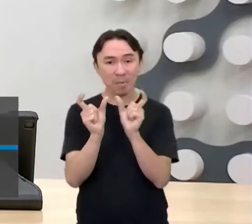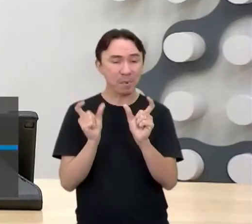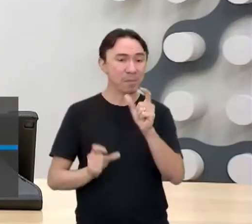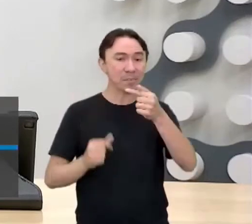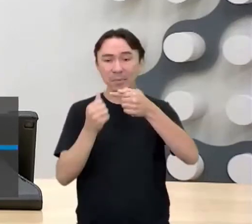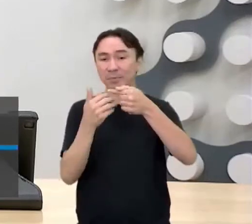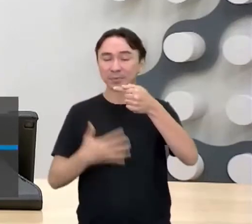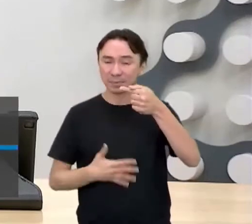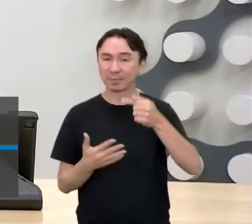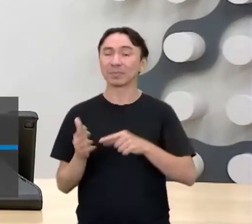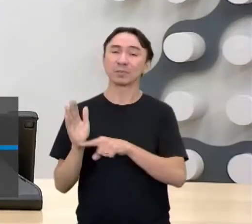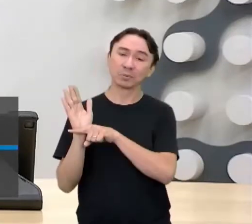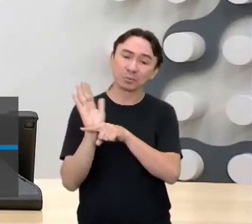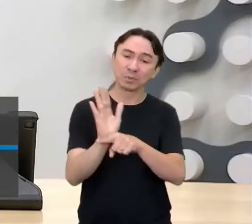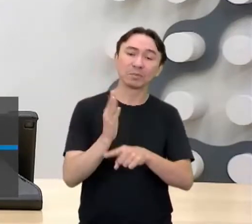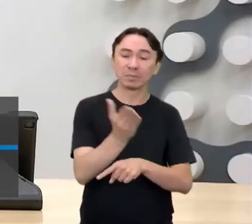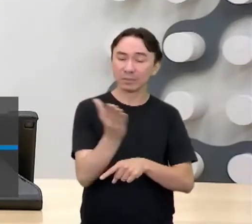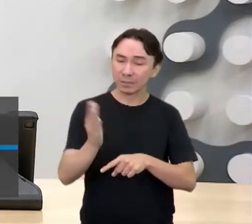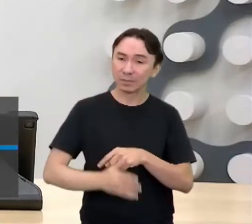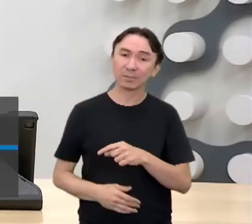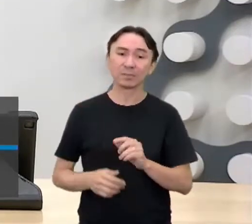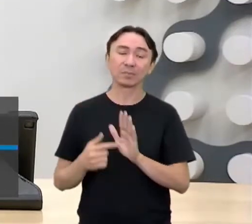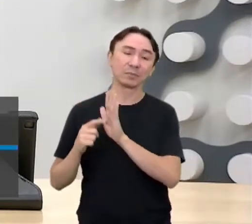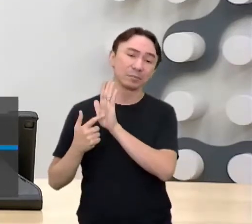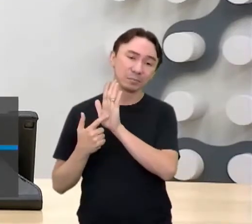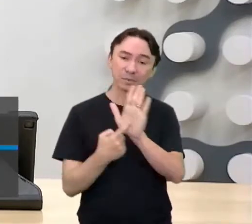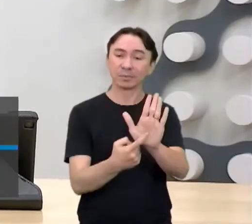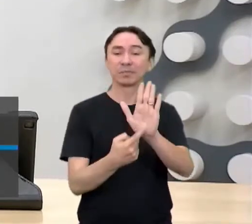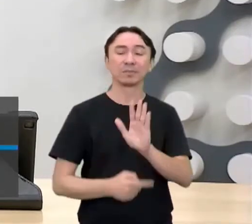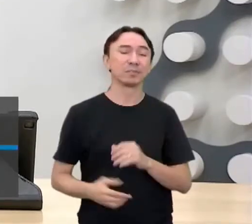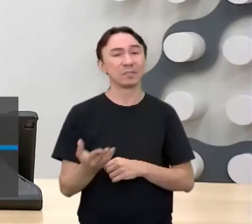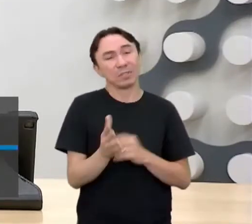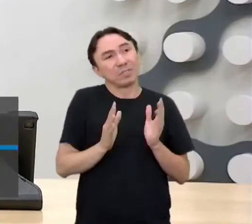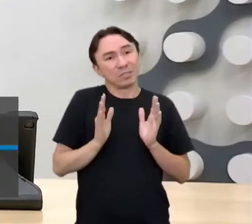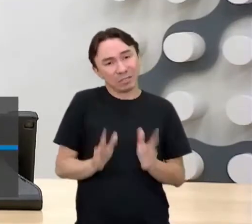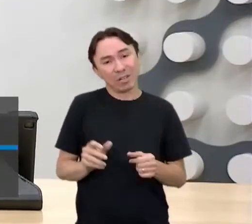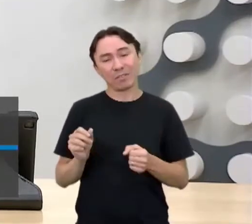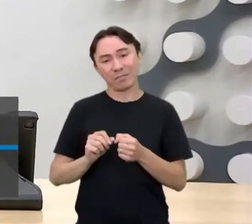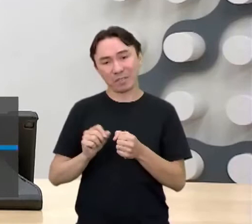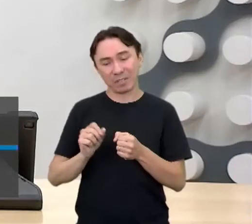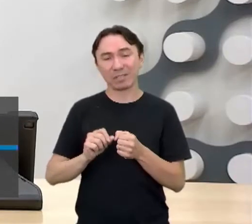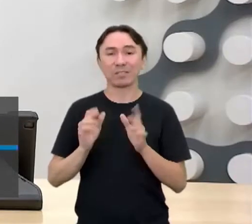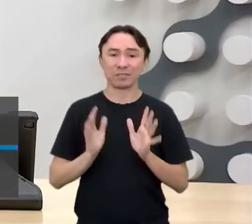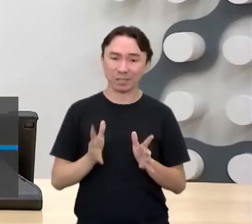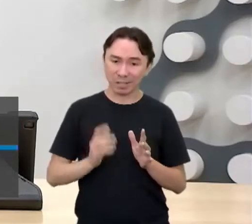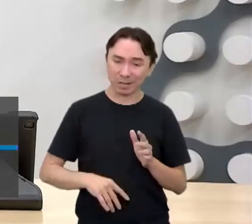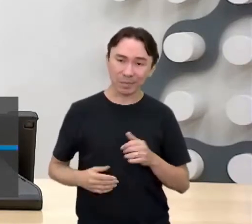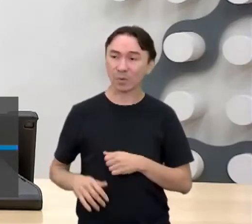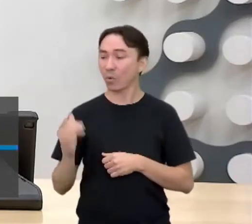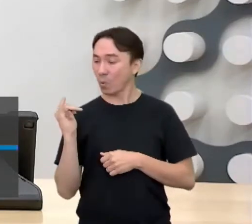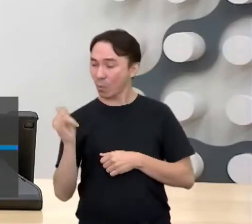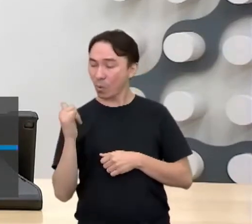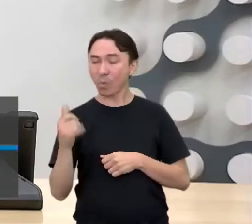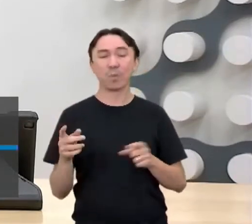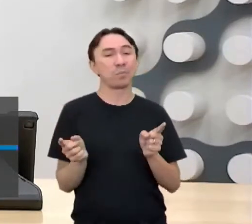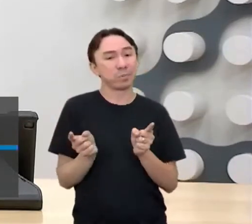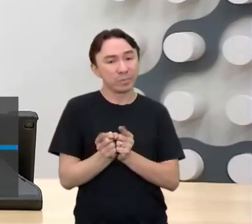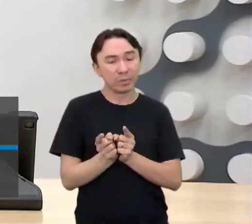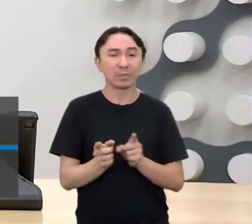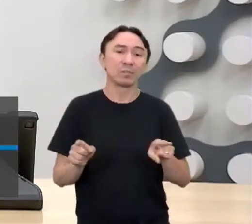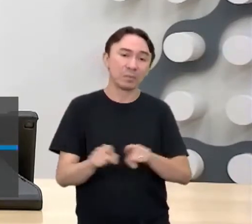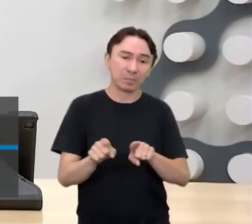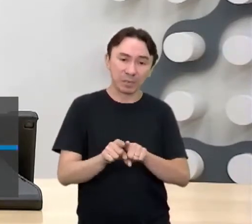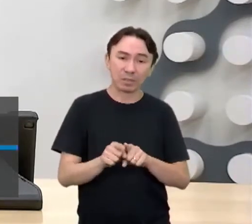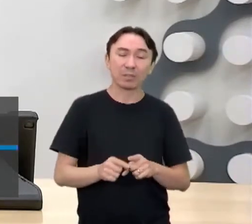apresentação de vocês. Vocês já produziram mini contos, né? Vocês já fizeram uma leitura dramática aí de